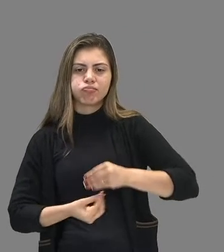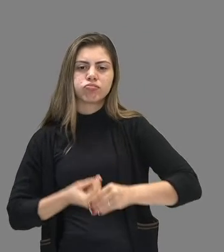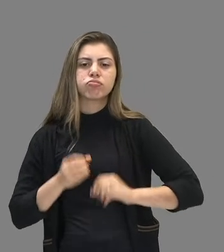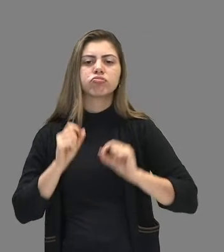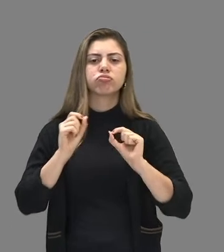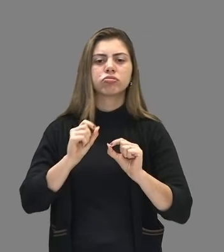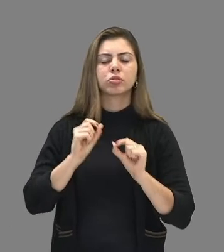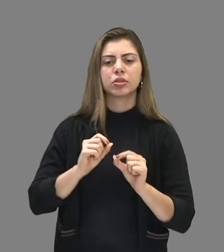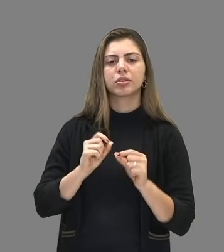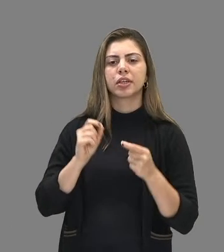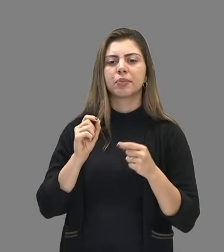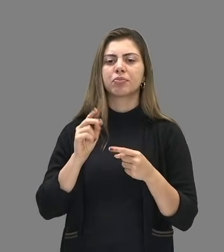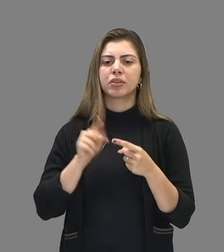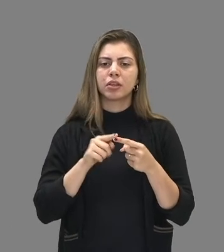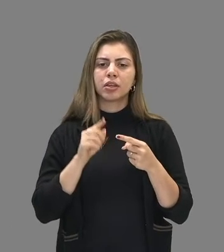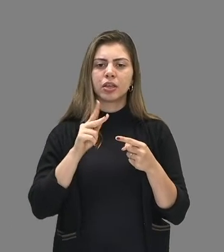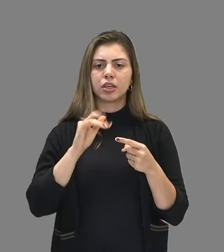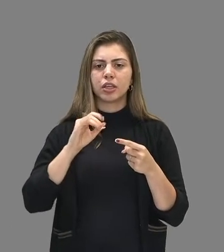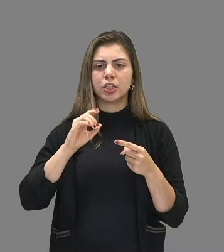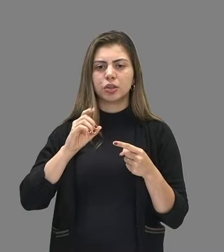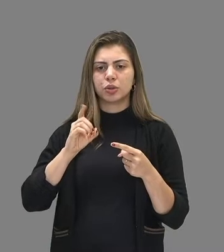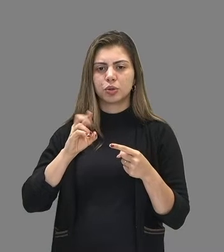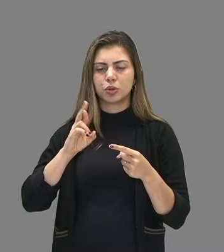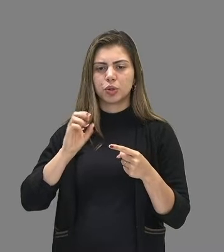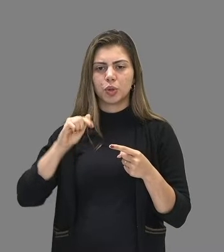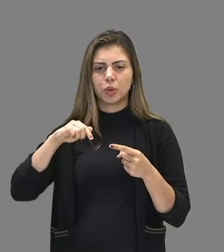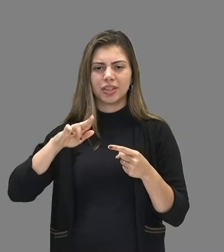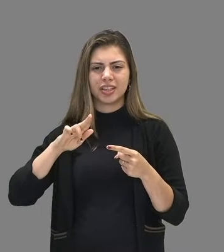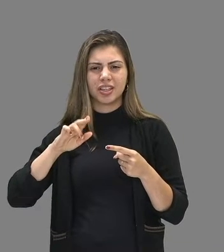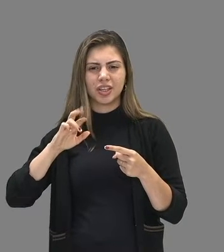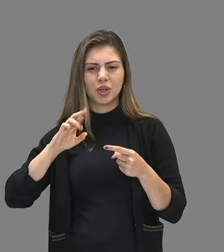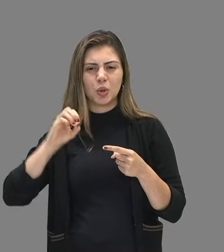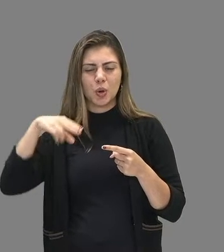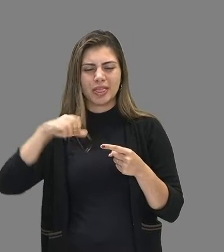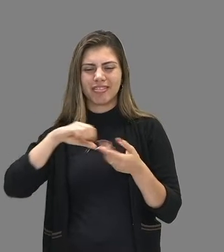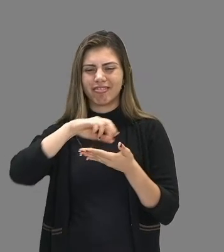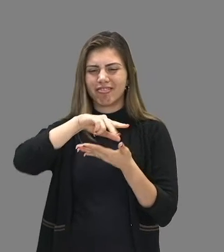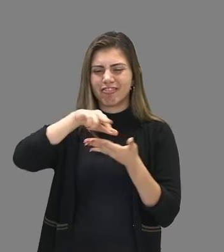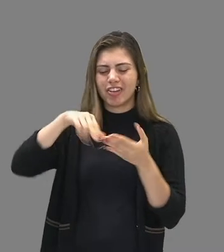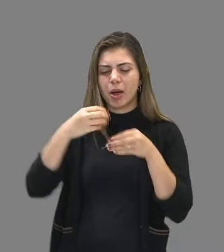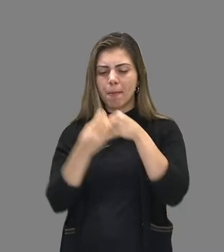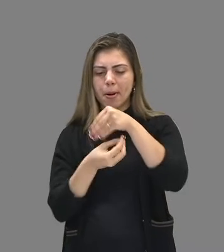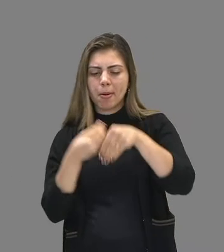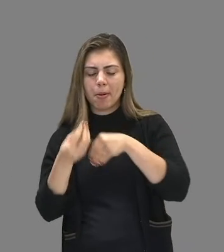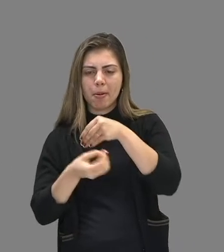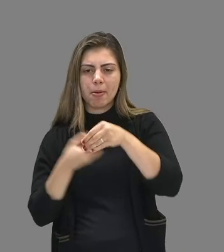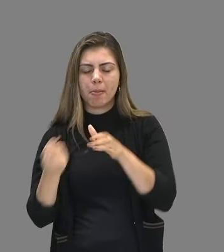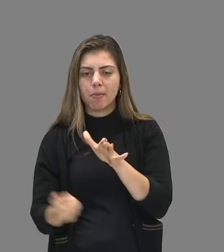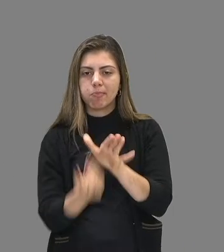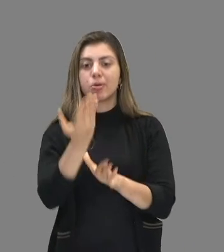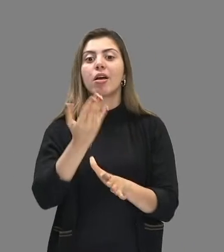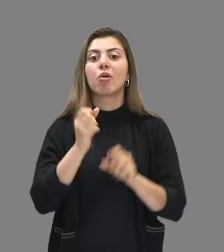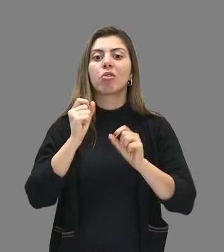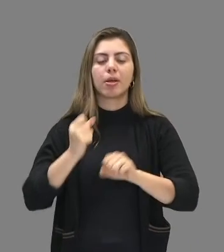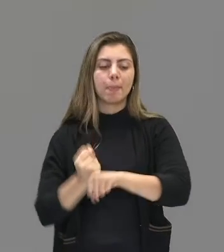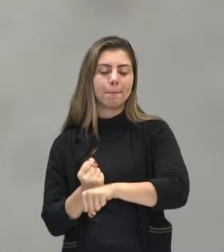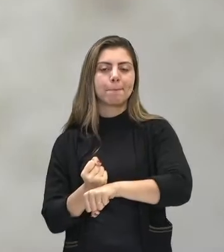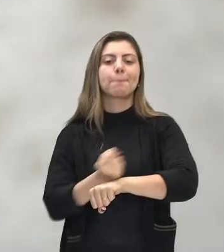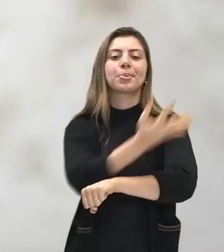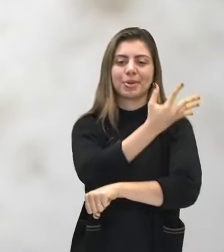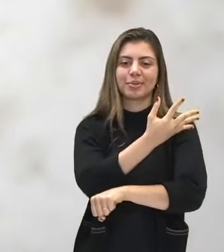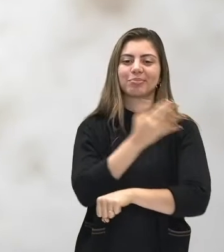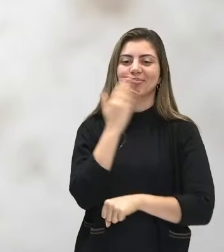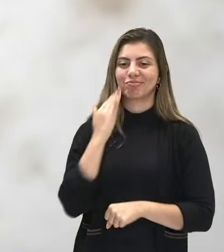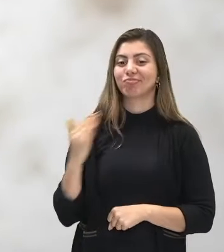de hidroquinona, peróxido de hidrogênio e enzimas, que promovem uma reação exotérmica